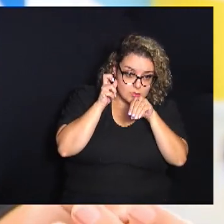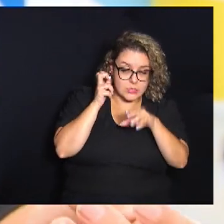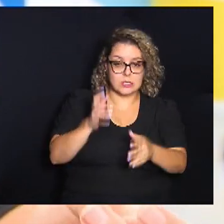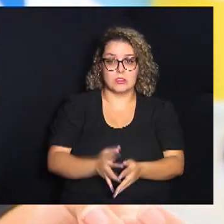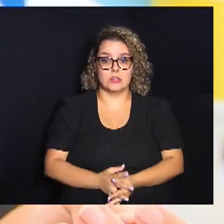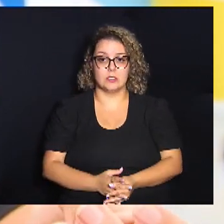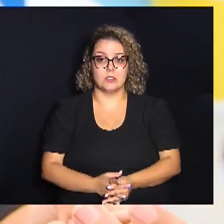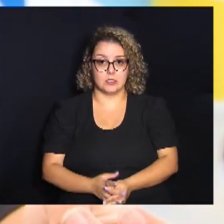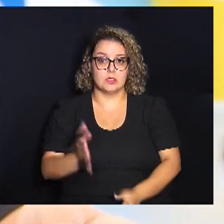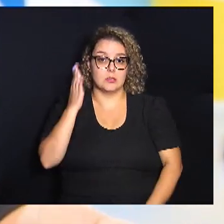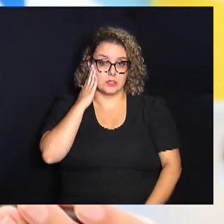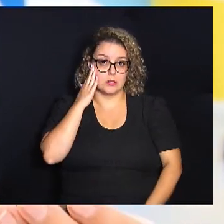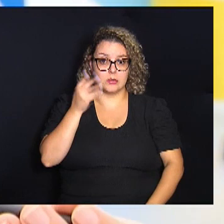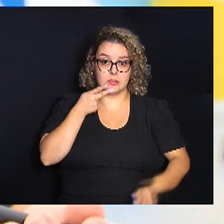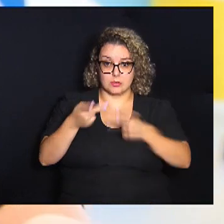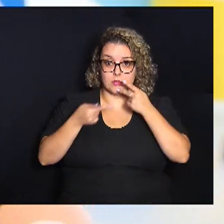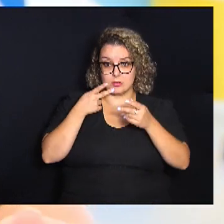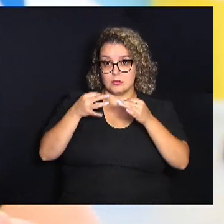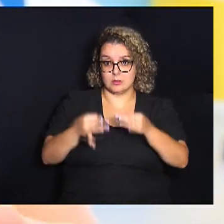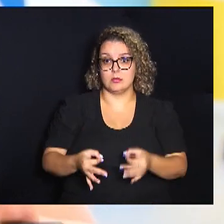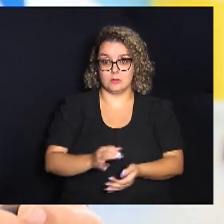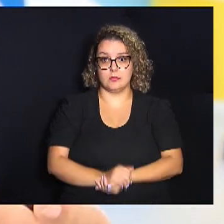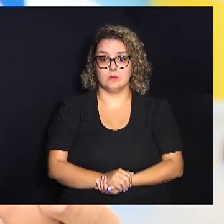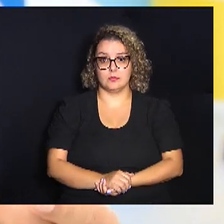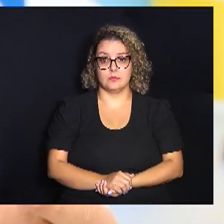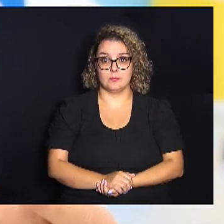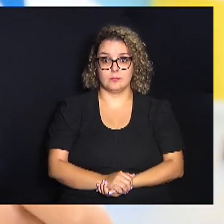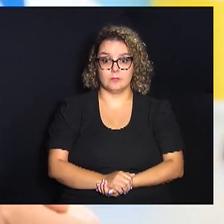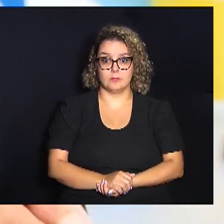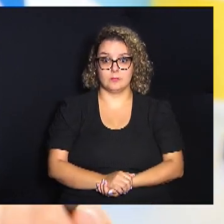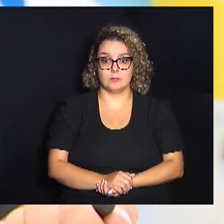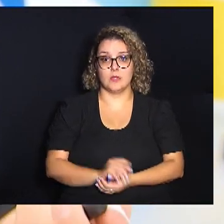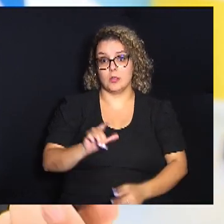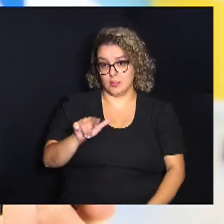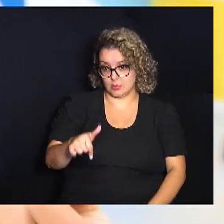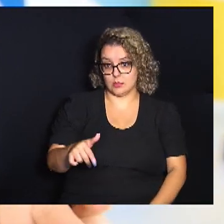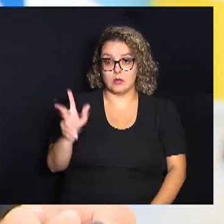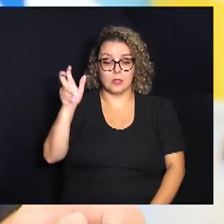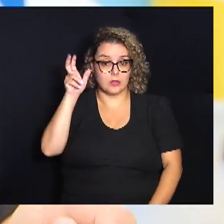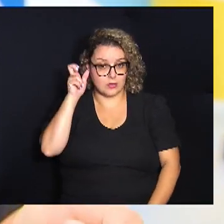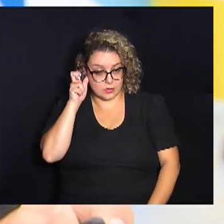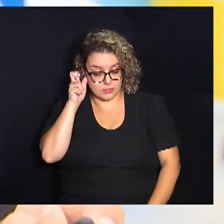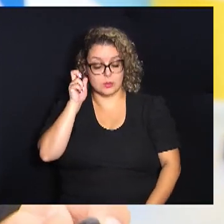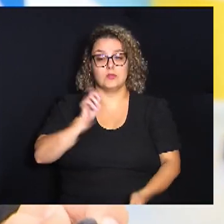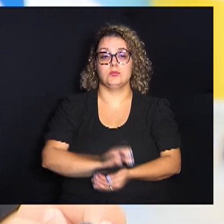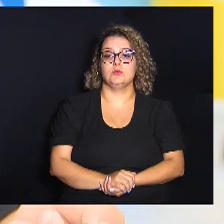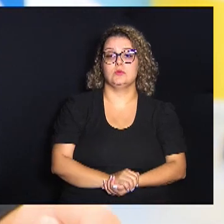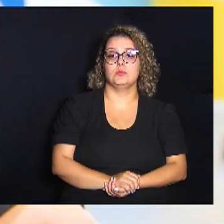e saber falar corretamente. Aí depois do áudio,